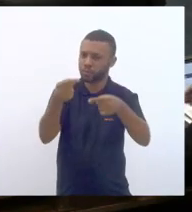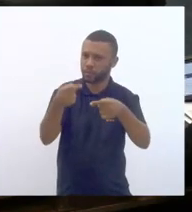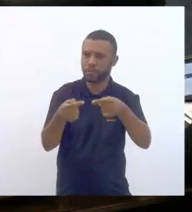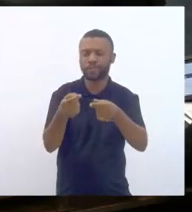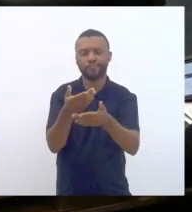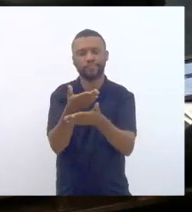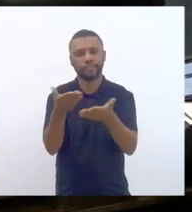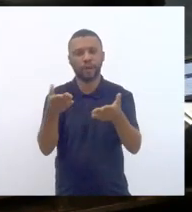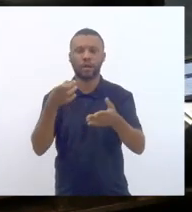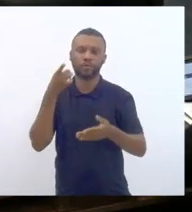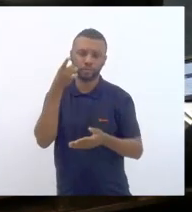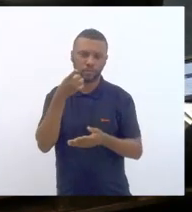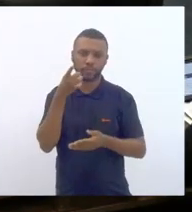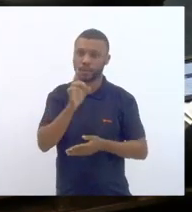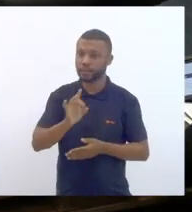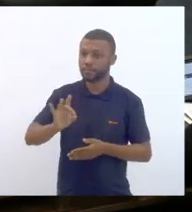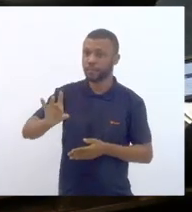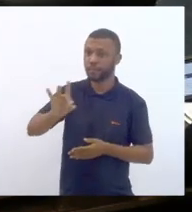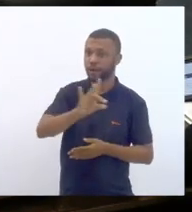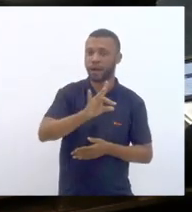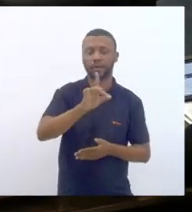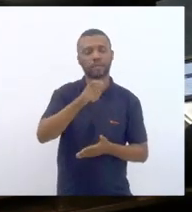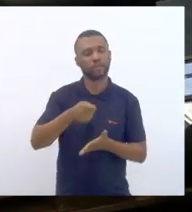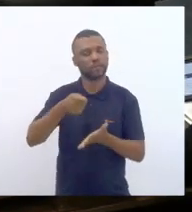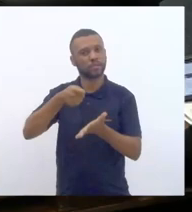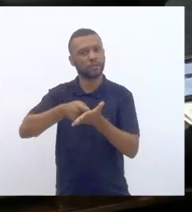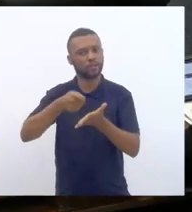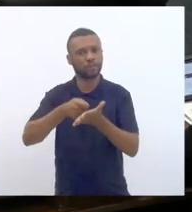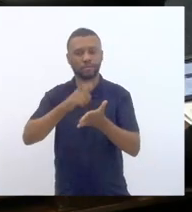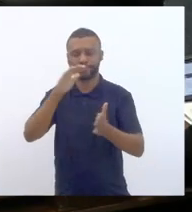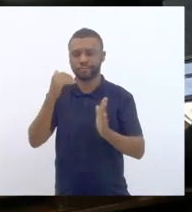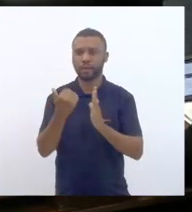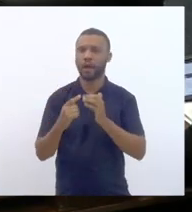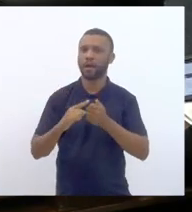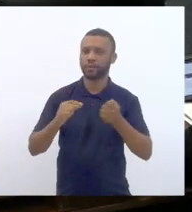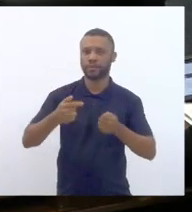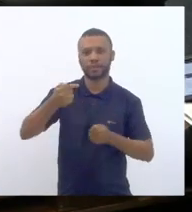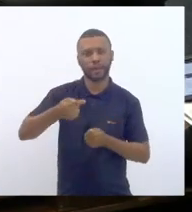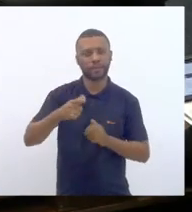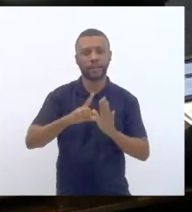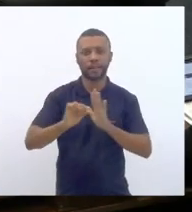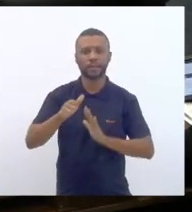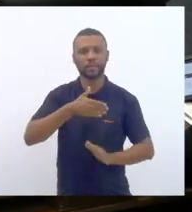Vossa Excelência em determinação ao artigo 7º da Lei Estadual